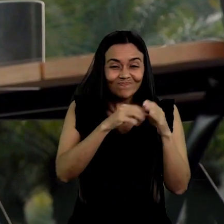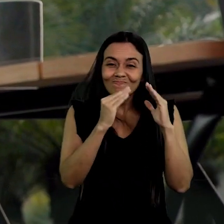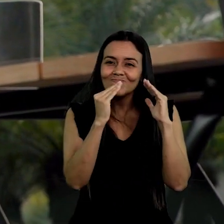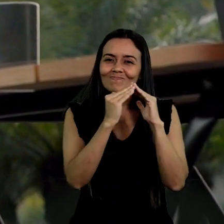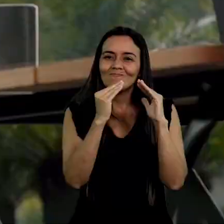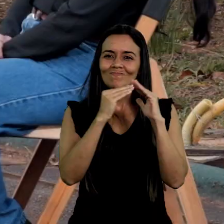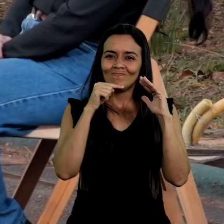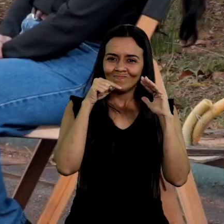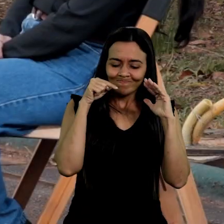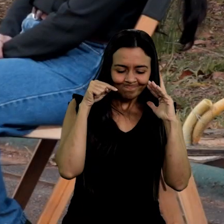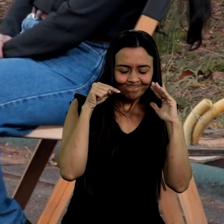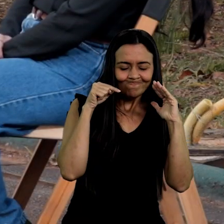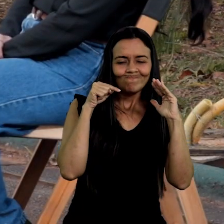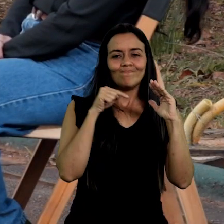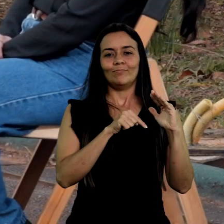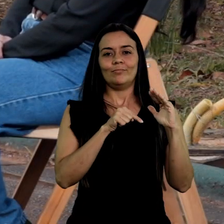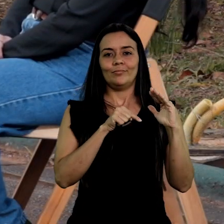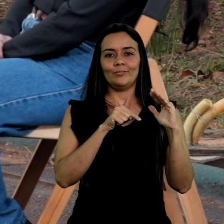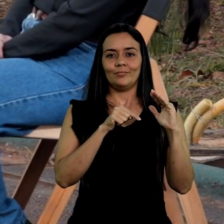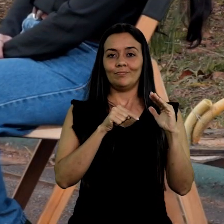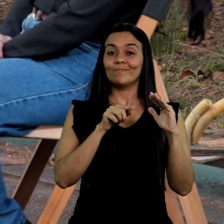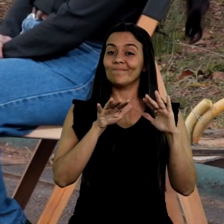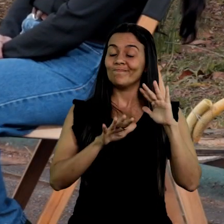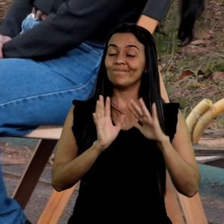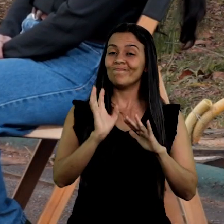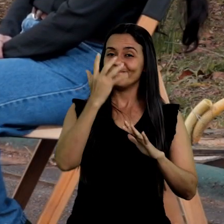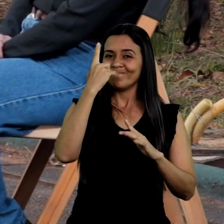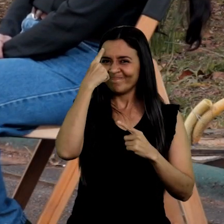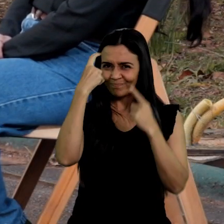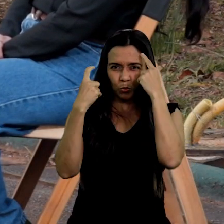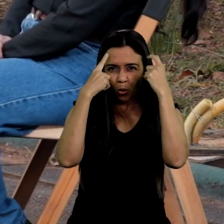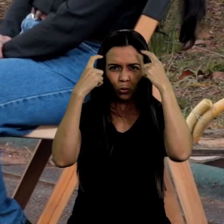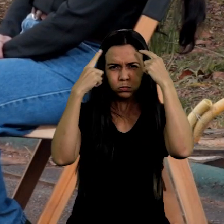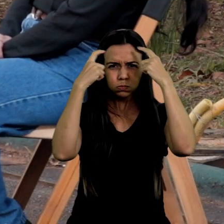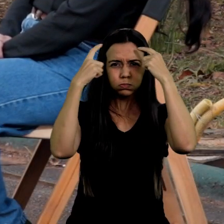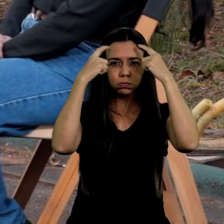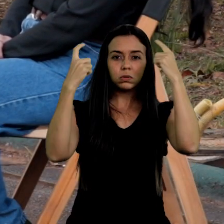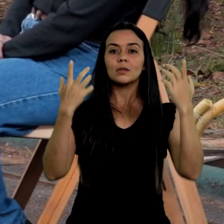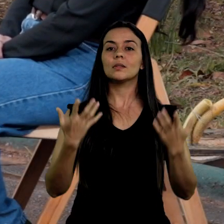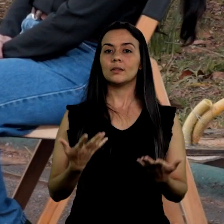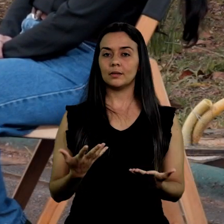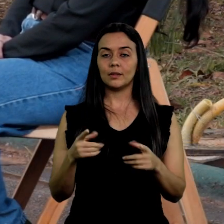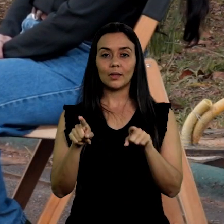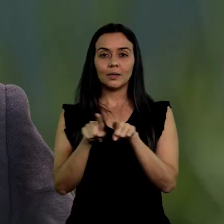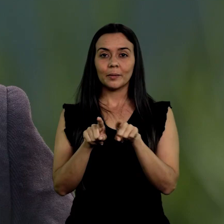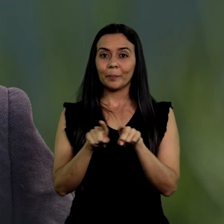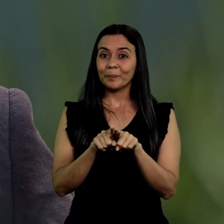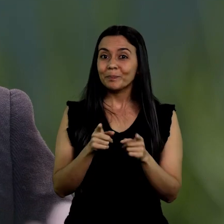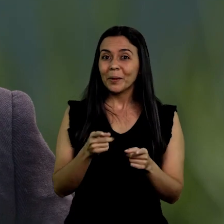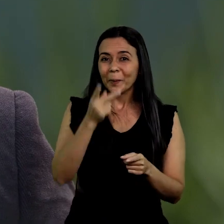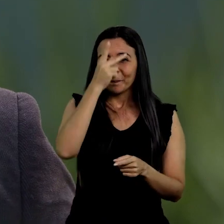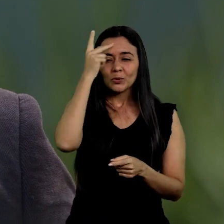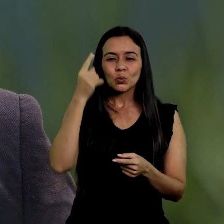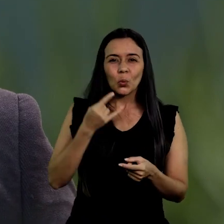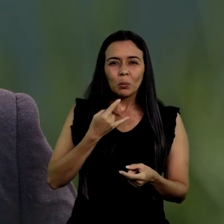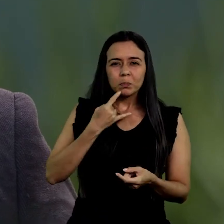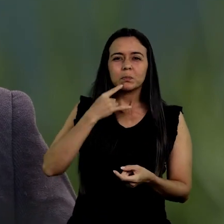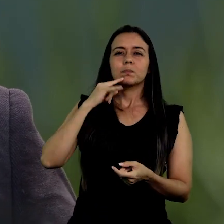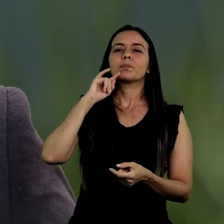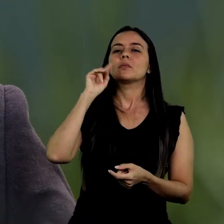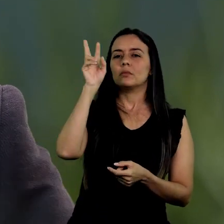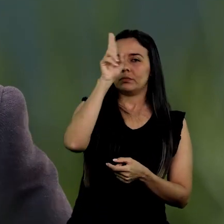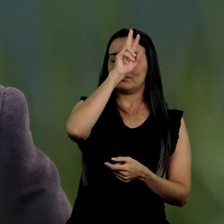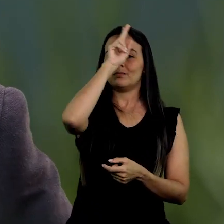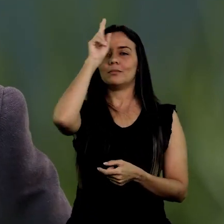para dentro de casa. Né? E às vezes vem sob forma de agressão. Né? Exatamente. Sob forma de alcoolismo, né? Que